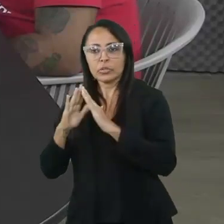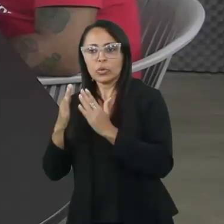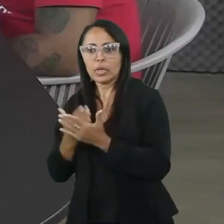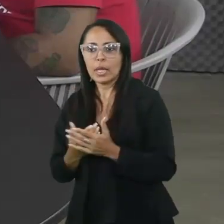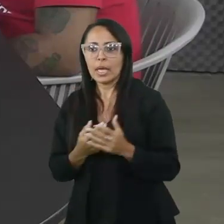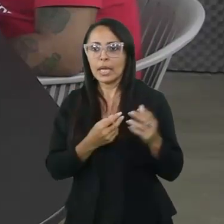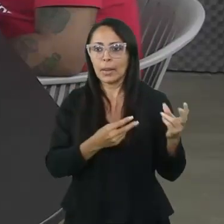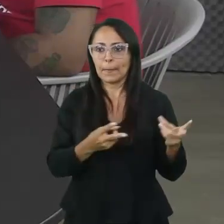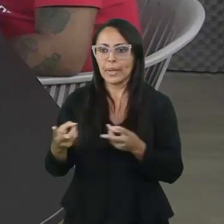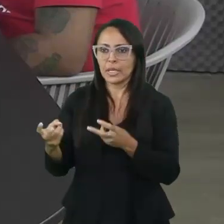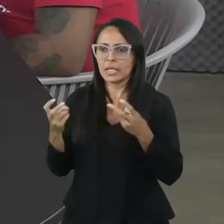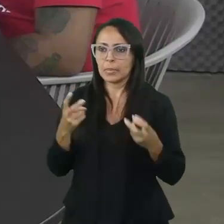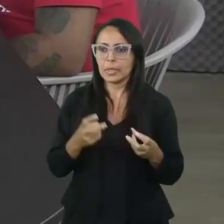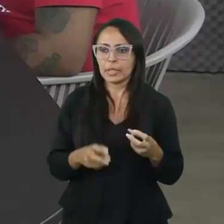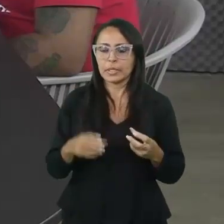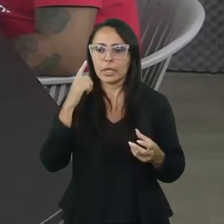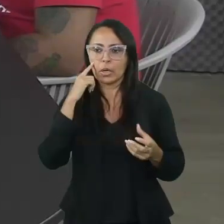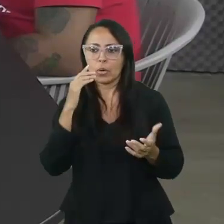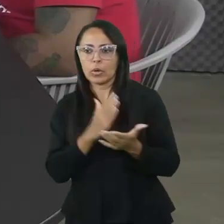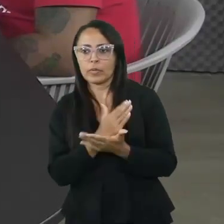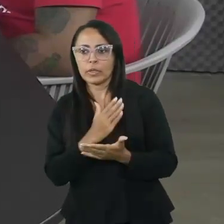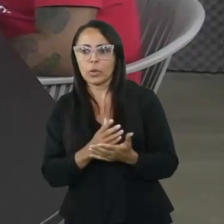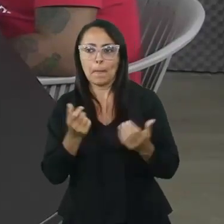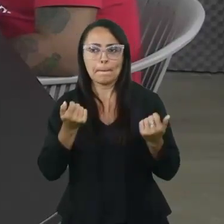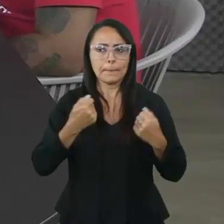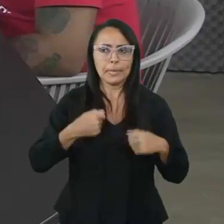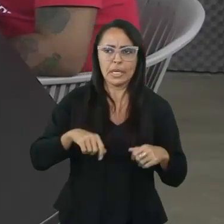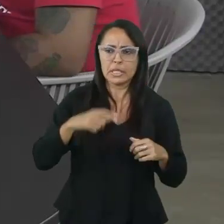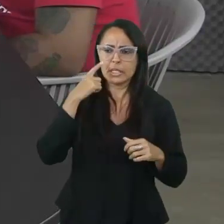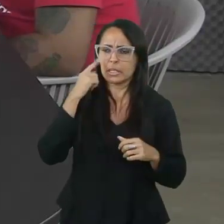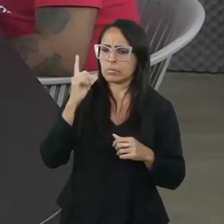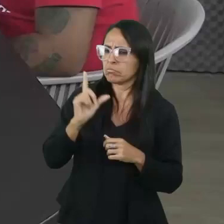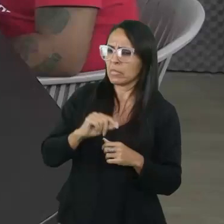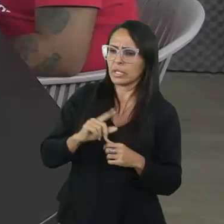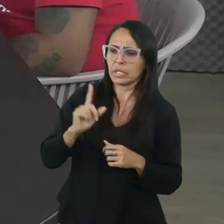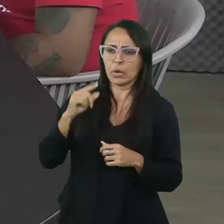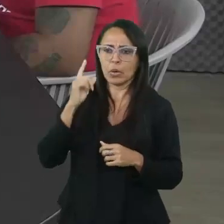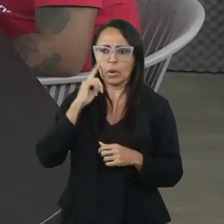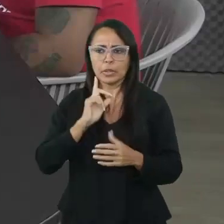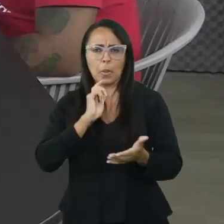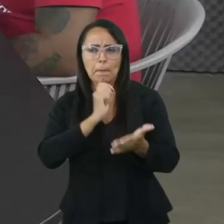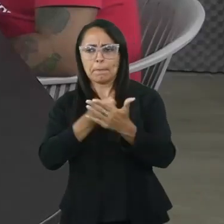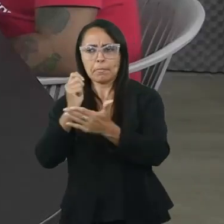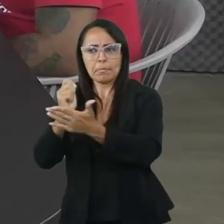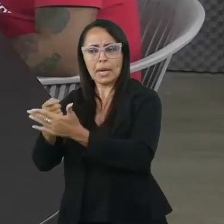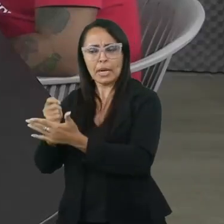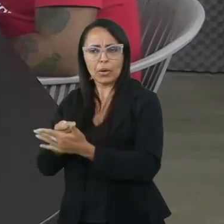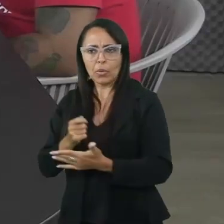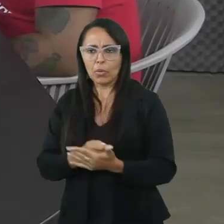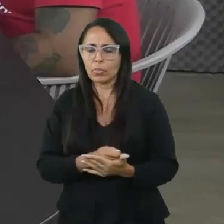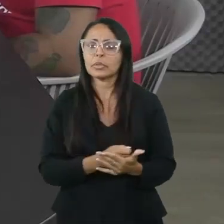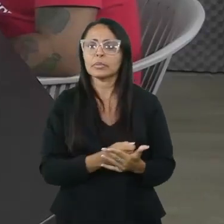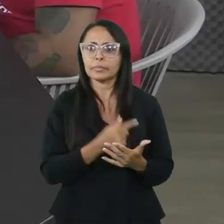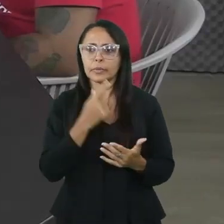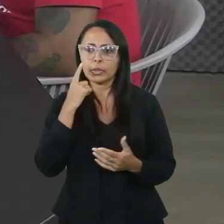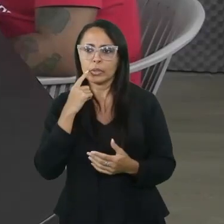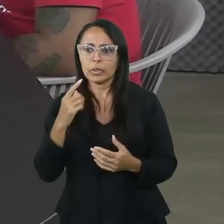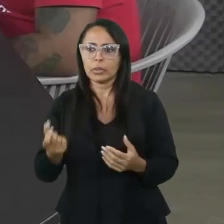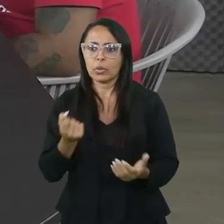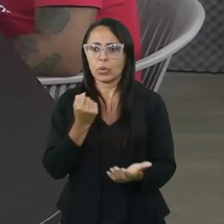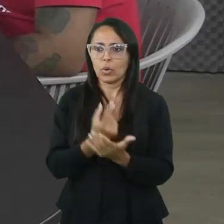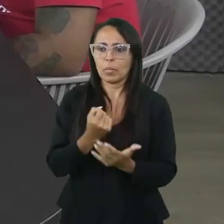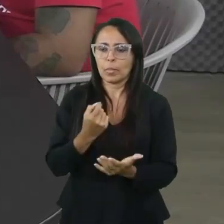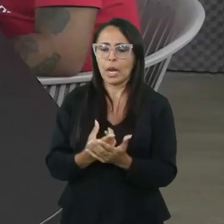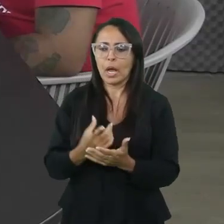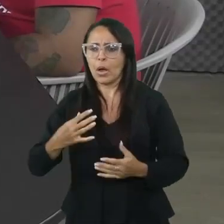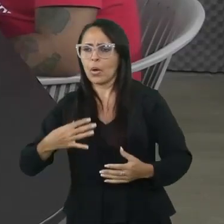percebe que na Brasília é um bairro que você muitas vezes não precisa nem sair para fazer a maior parte das coisas. Pagar conta, dá para pagar da Brasília. Claro. Comprar roupa, tem loja